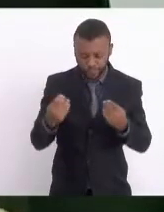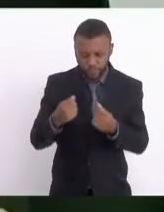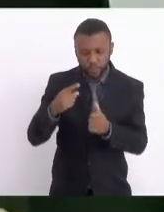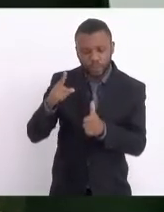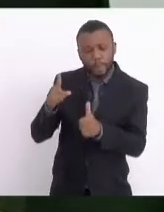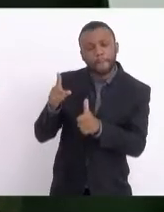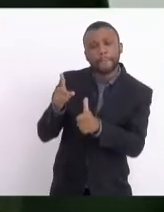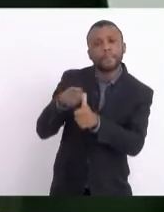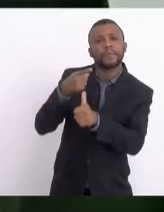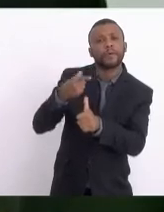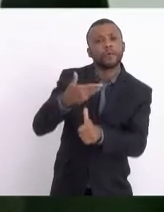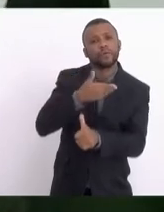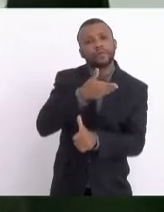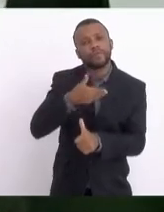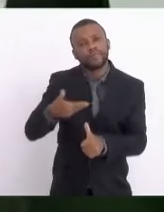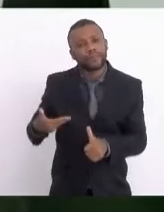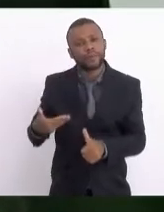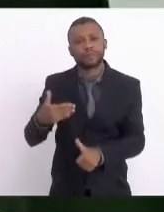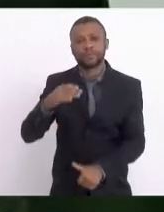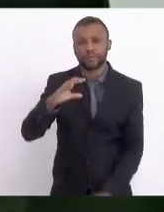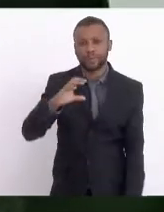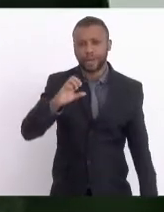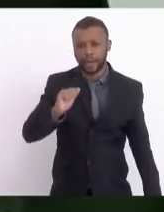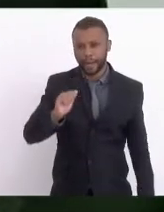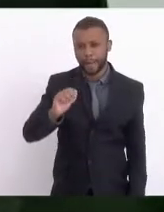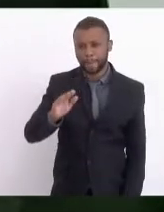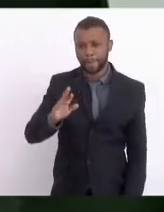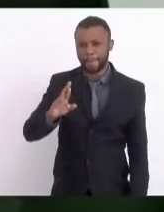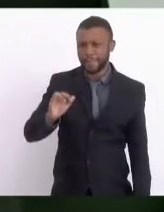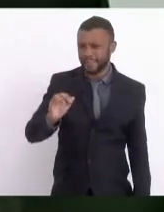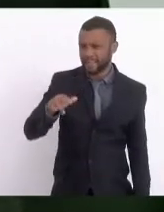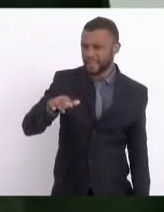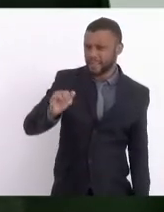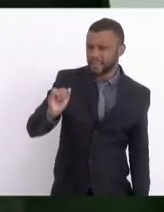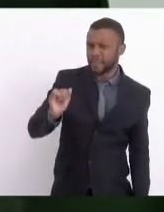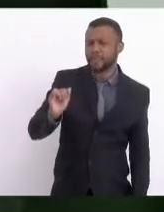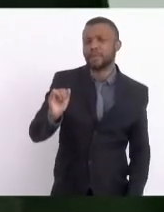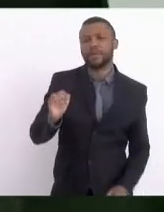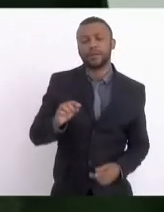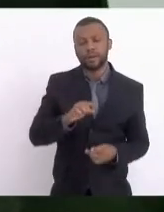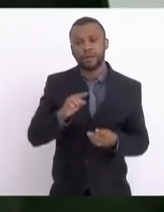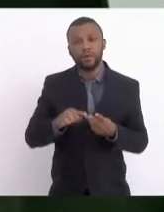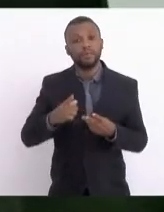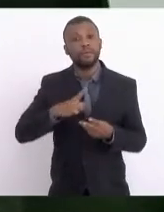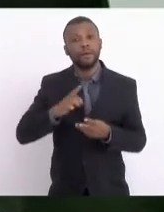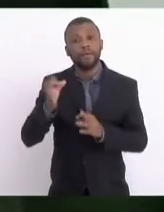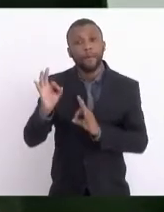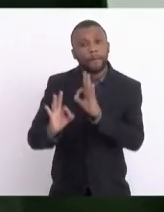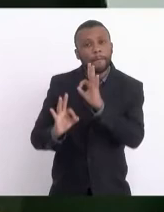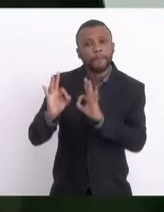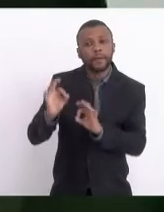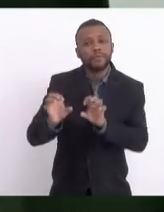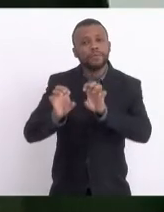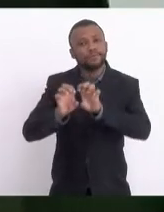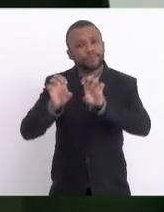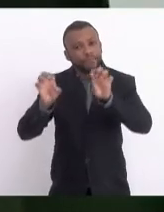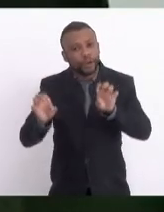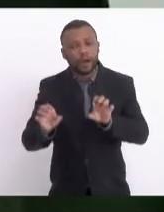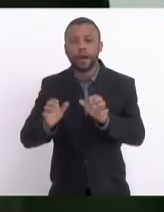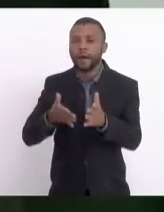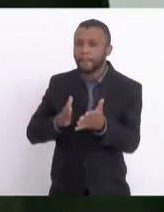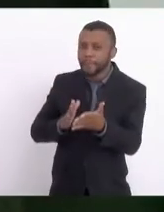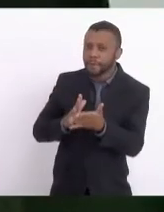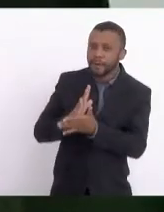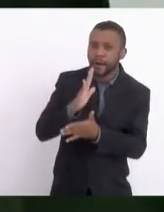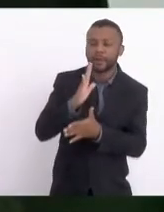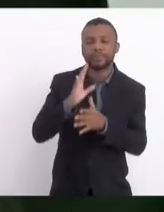governo do Cabim e depois dos planos de estruturação urbana aprovados pela Câmara